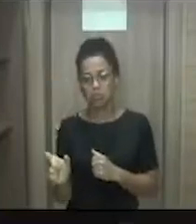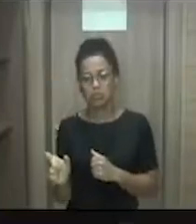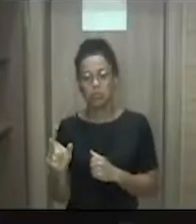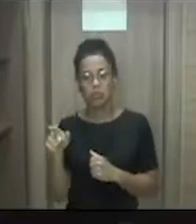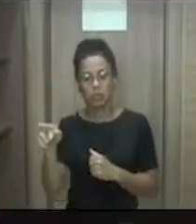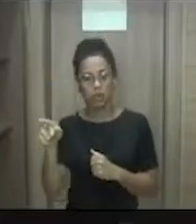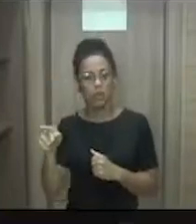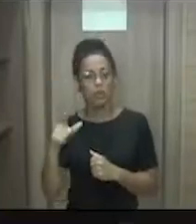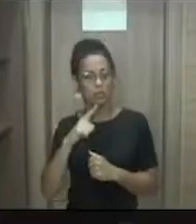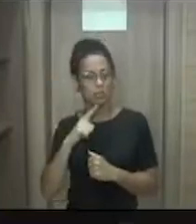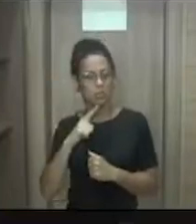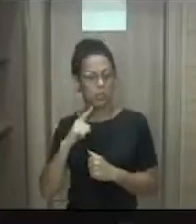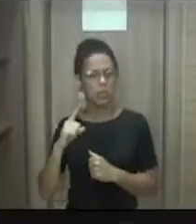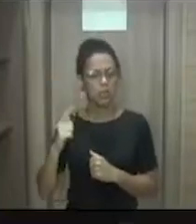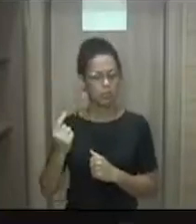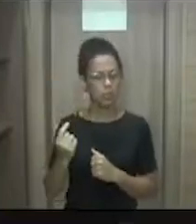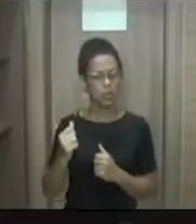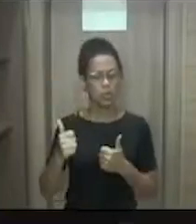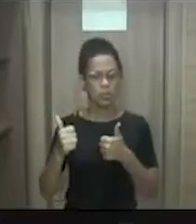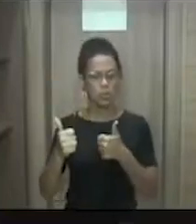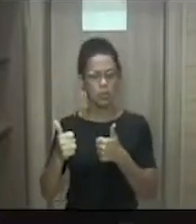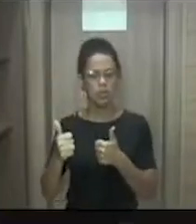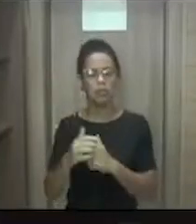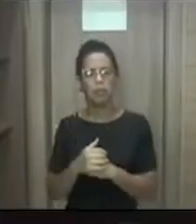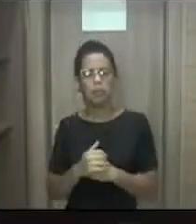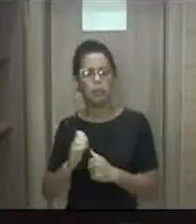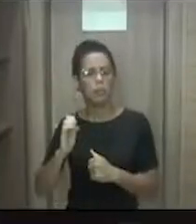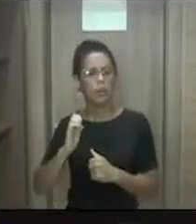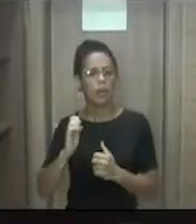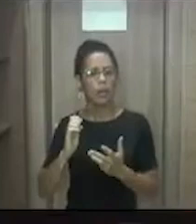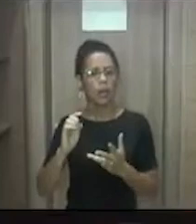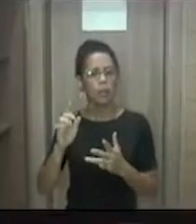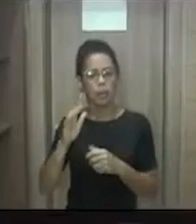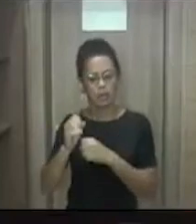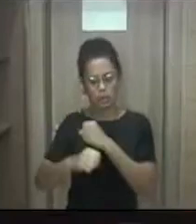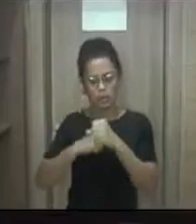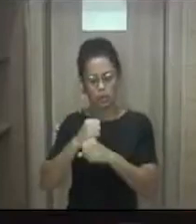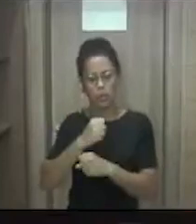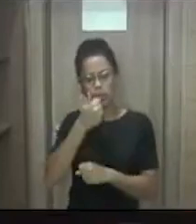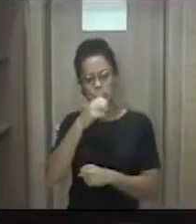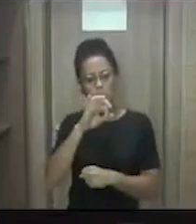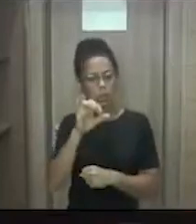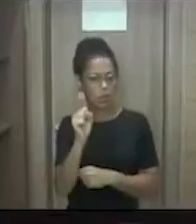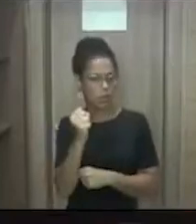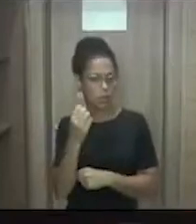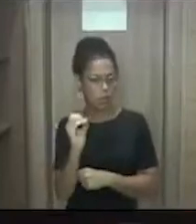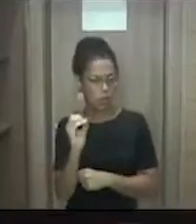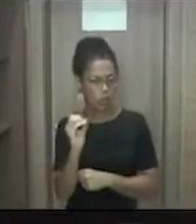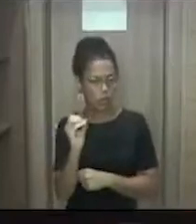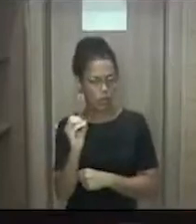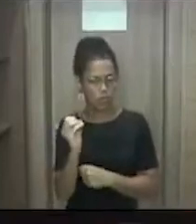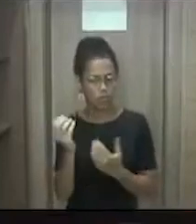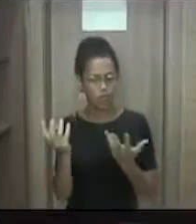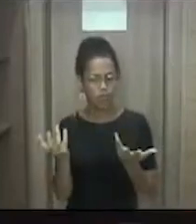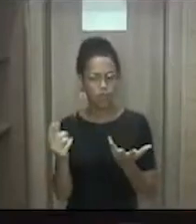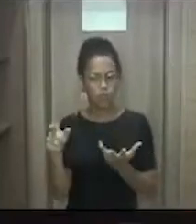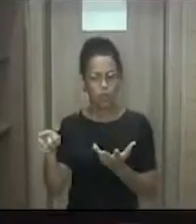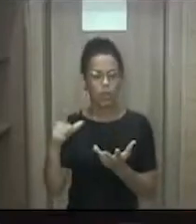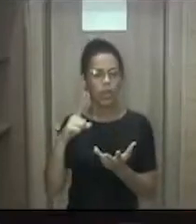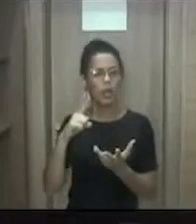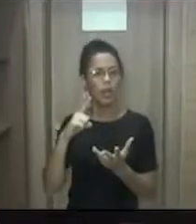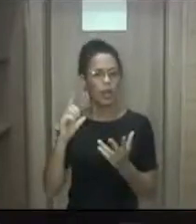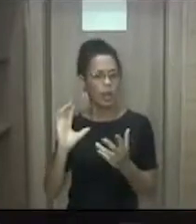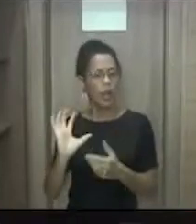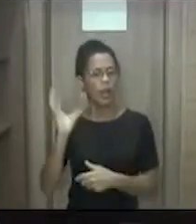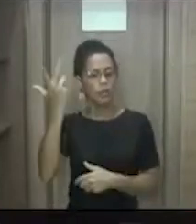situada socialmente. Então, a posição social nos anos 80 não nos retirava a mutilação.